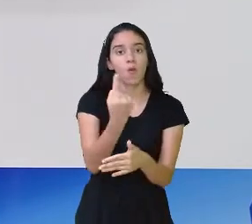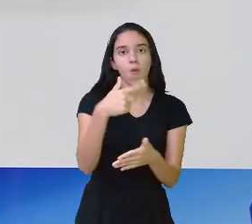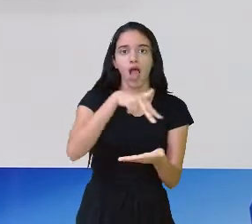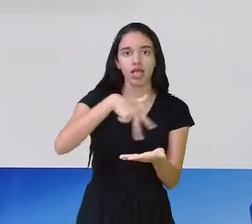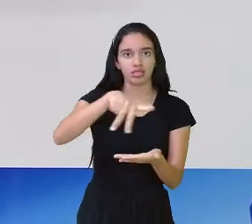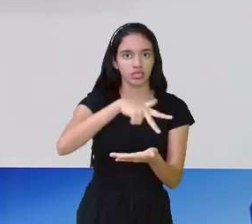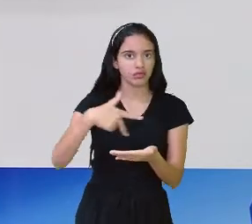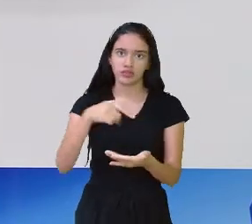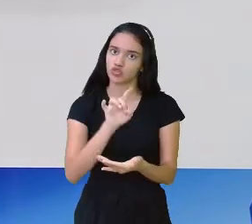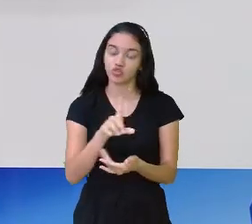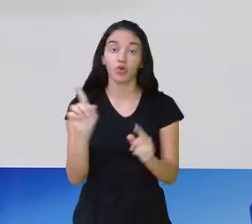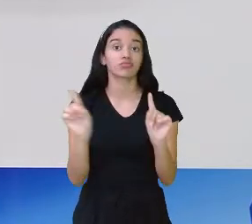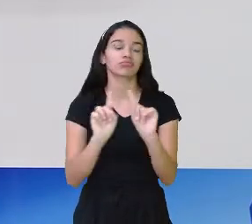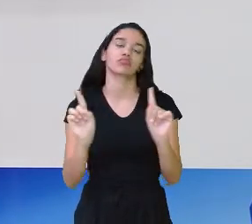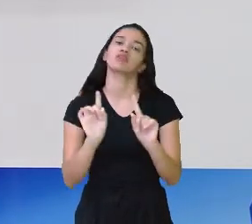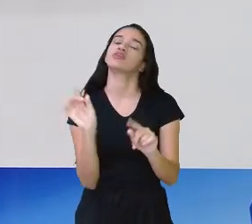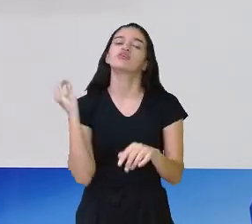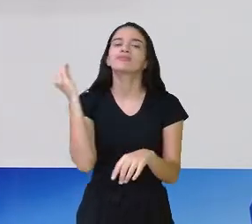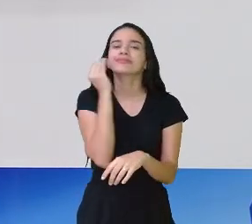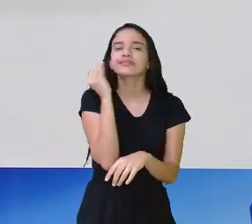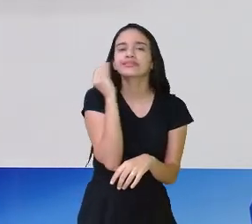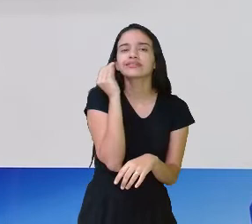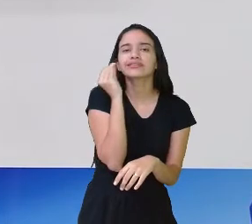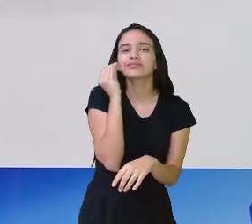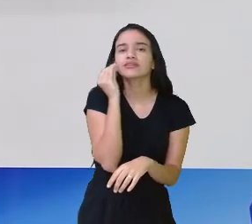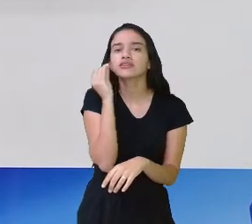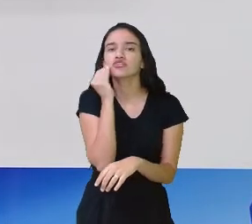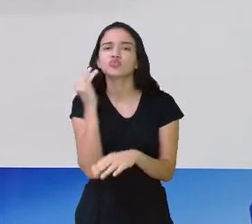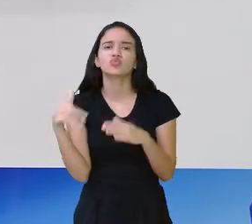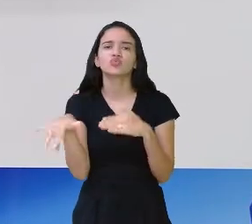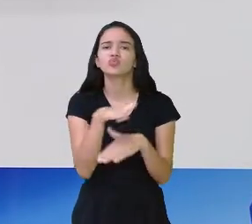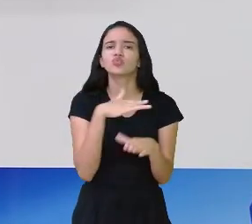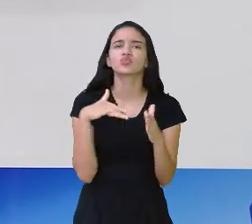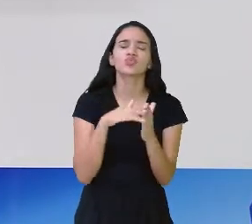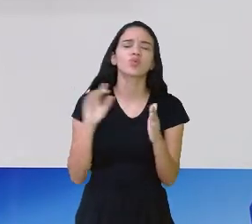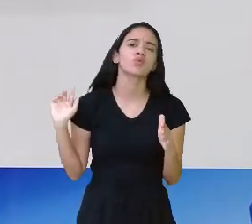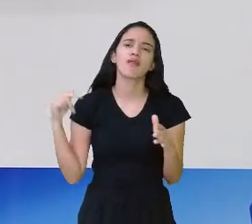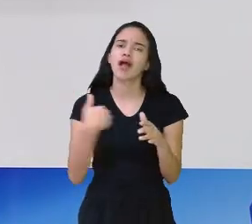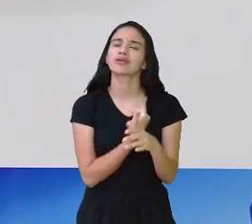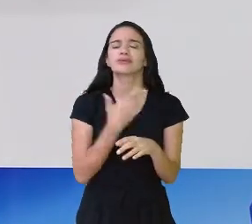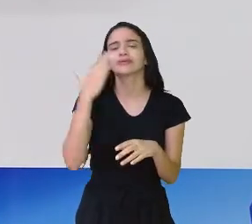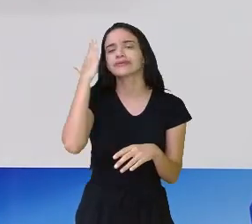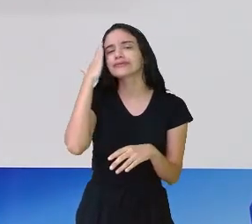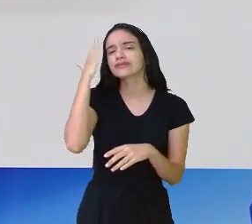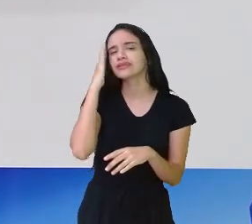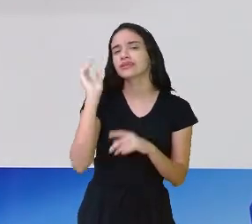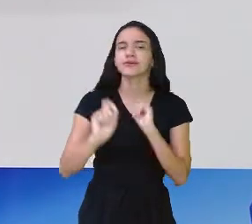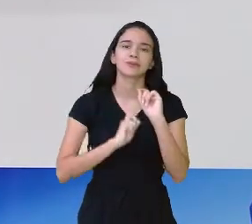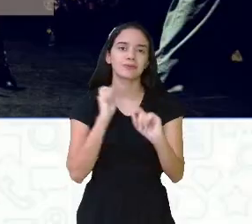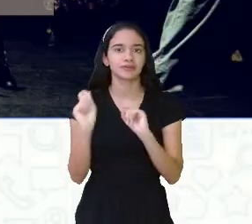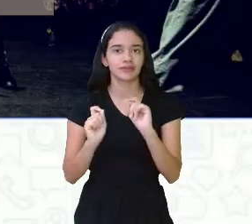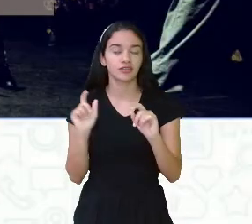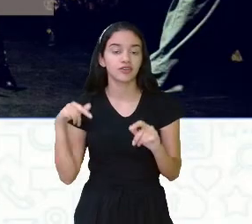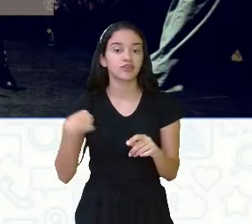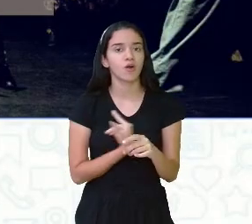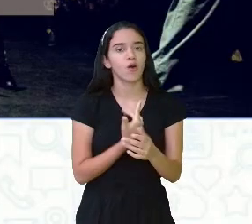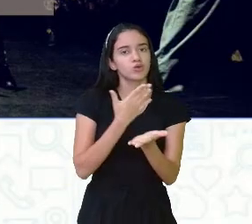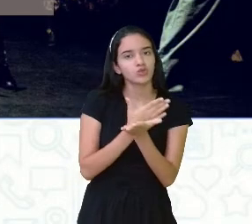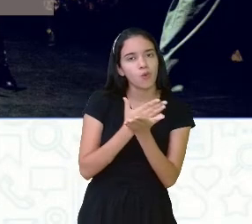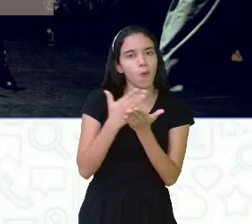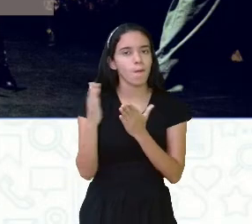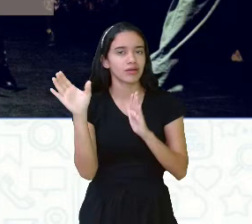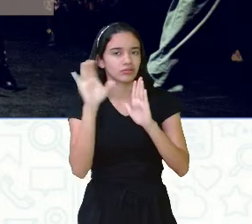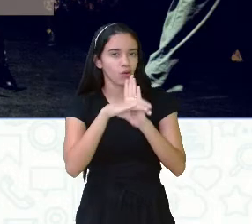dança hoje. A gente vai tentar pegar um pouquinho de tudo para a gente entender o que é isso. E aí a gente começa com